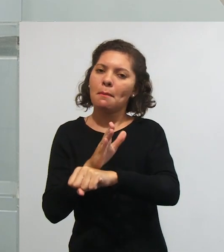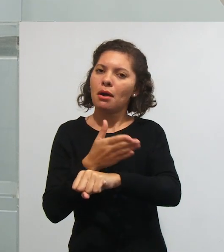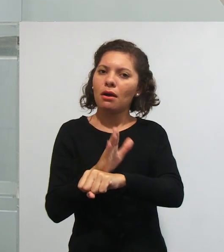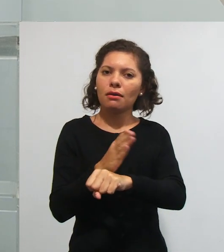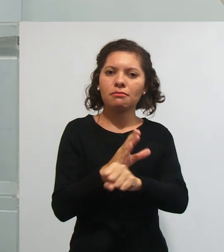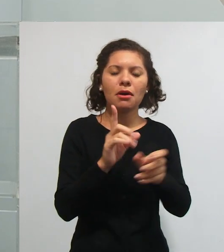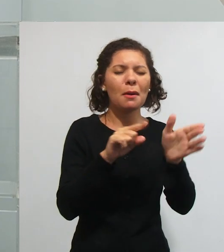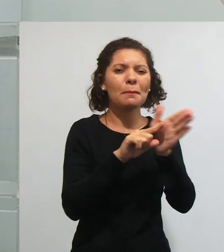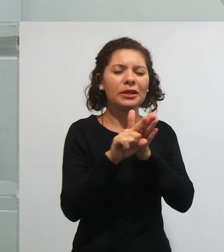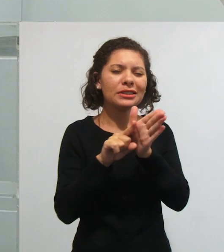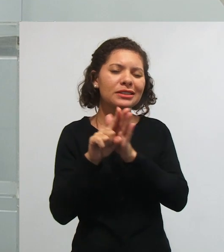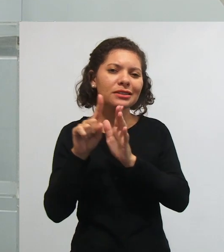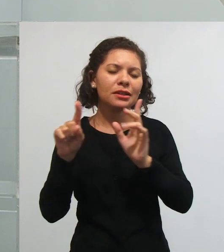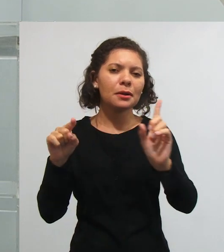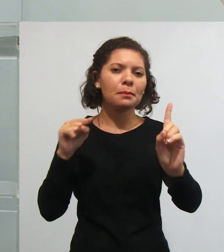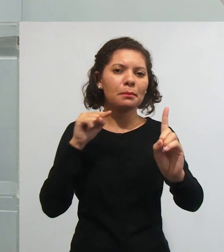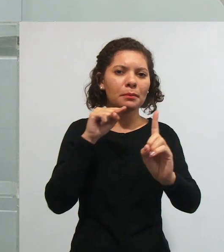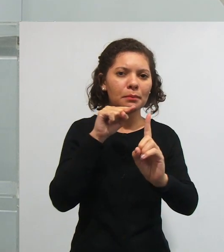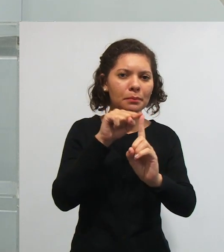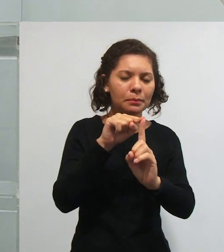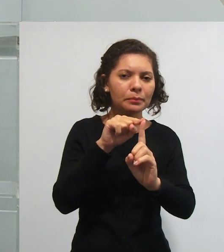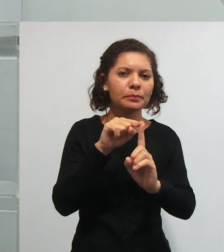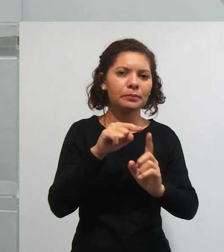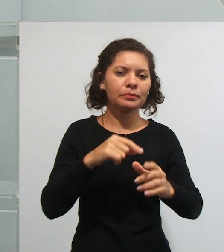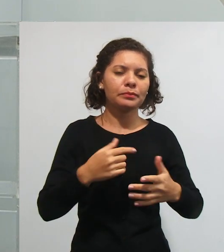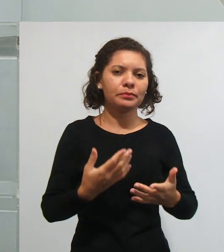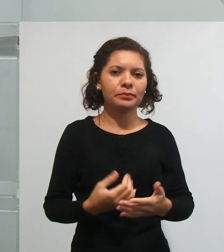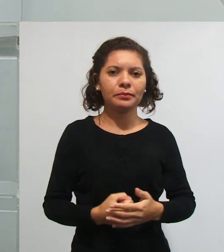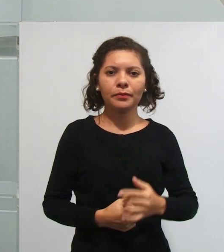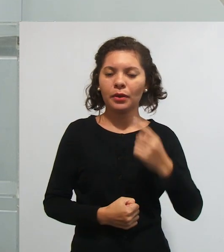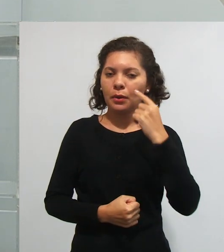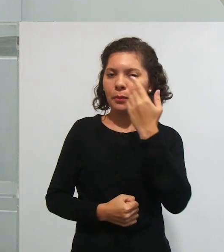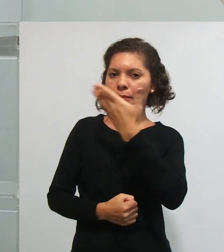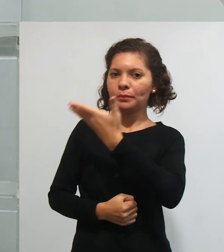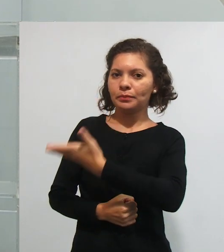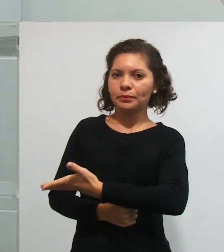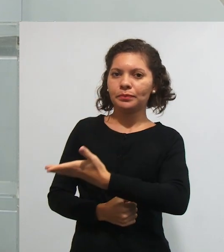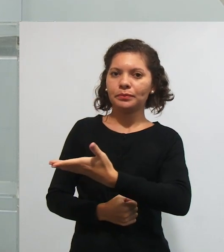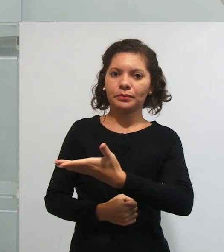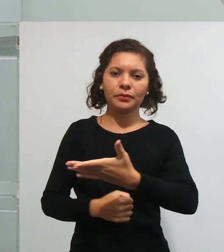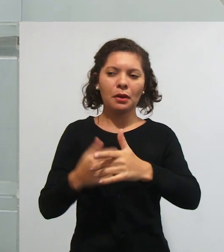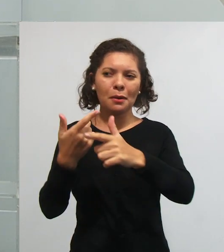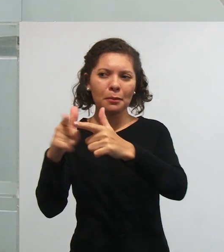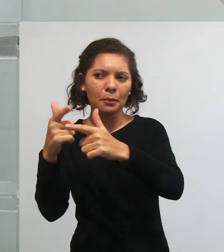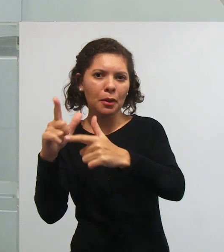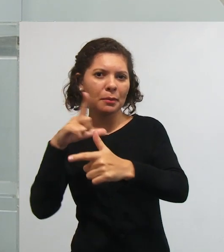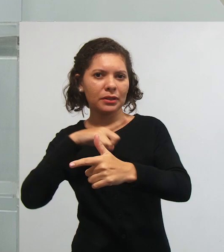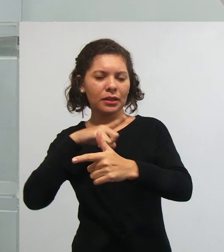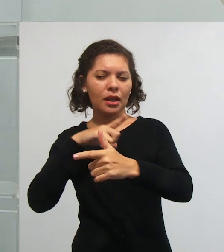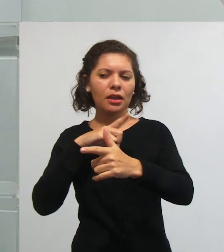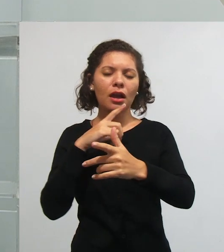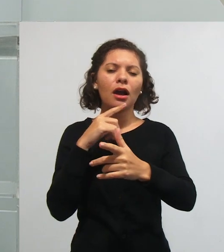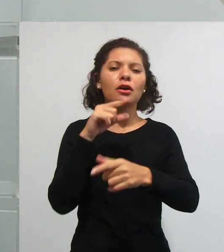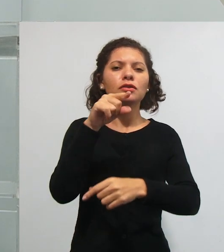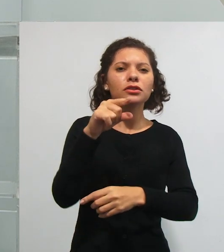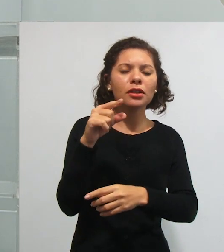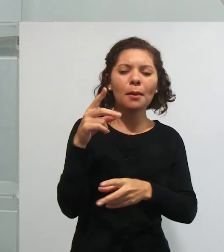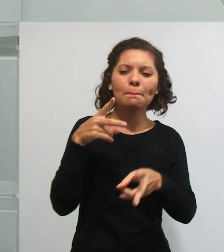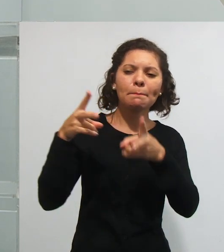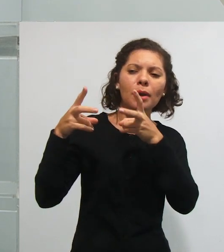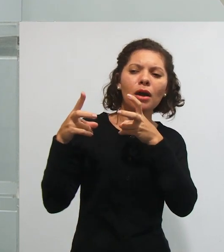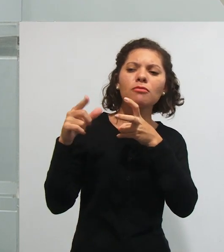aplicada, geralmente você desenvolve, olha só, dirigida à solução de problemas específicos. Então, você identifica